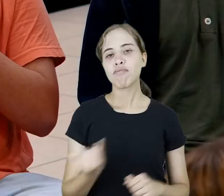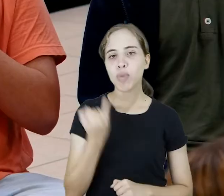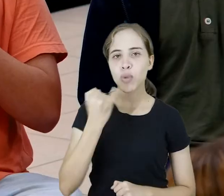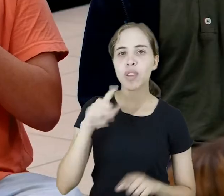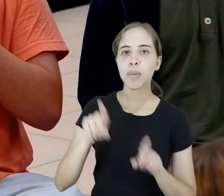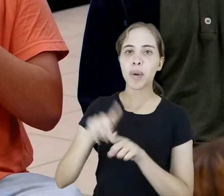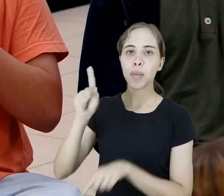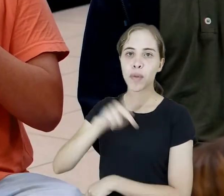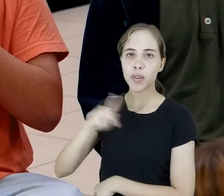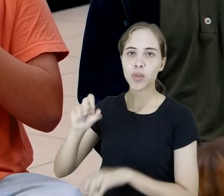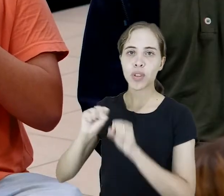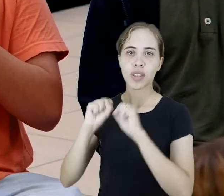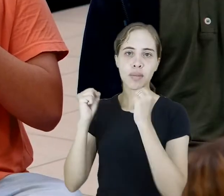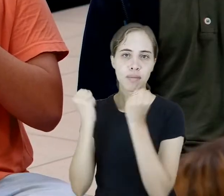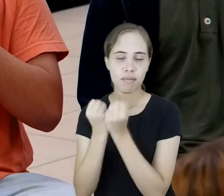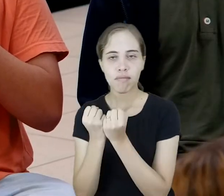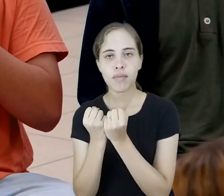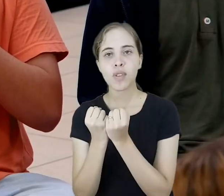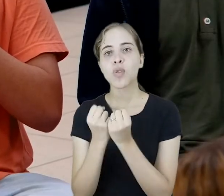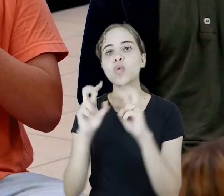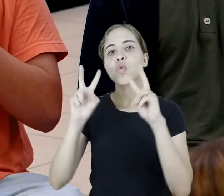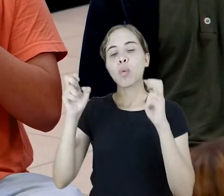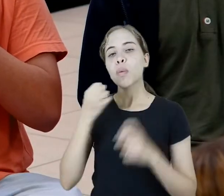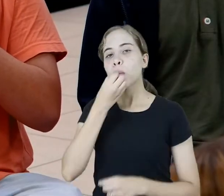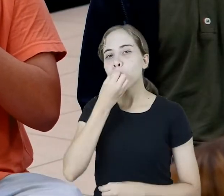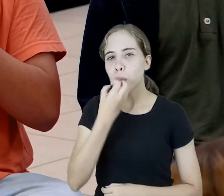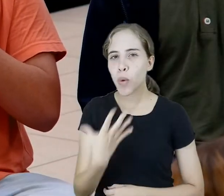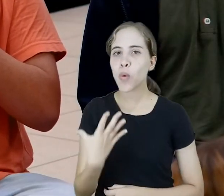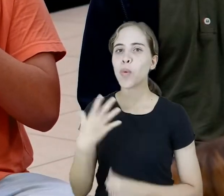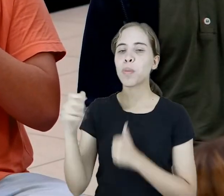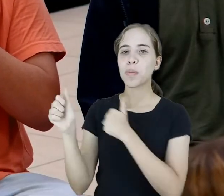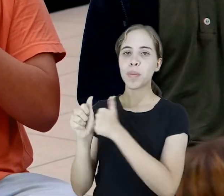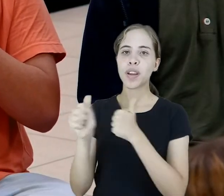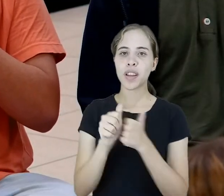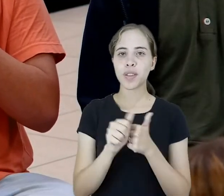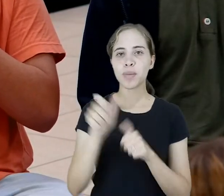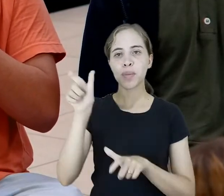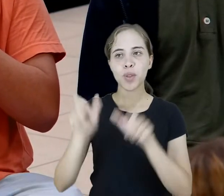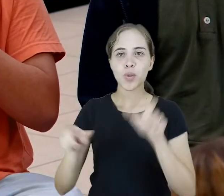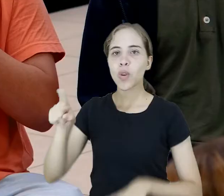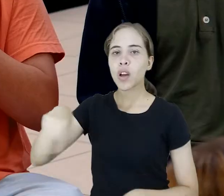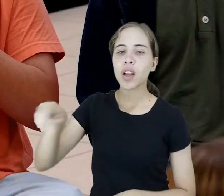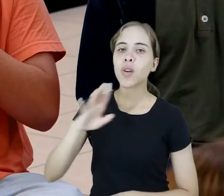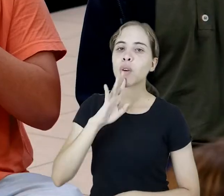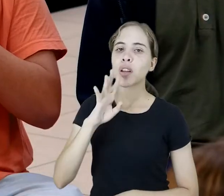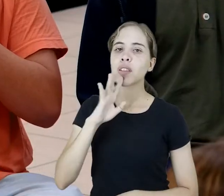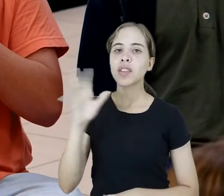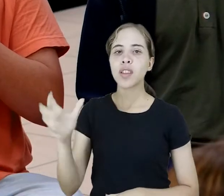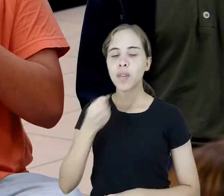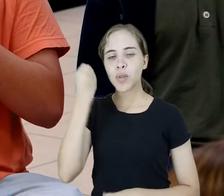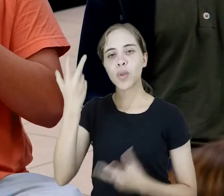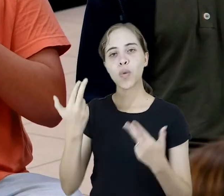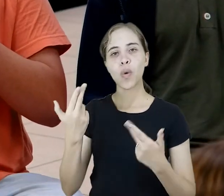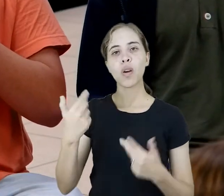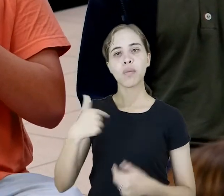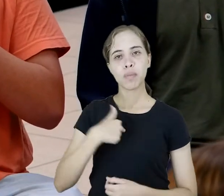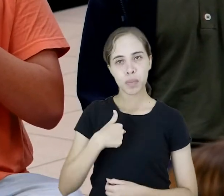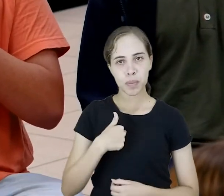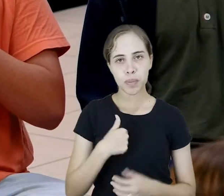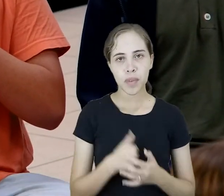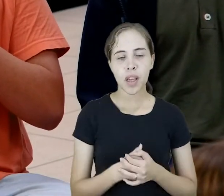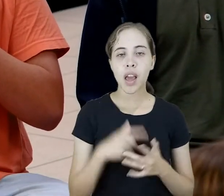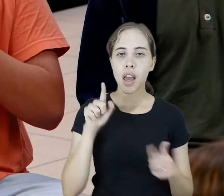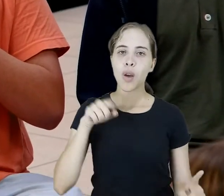seminário, que é muito bom estar perto de pessoas que conhecem o Salvador como você. Então